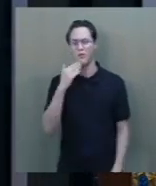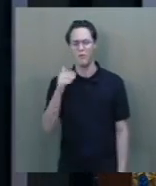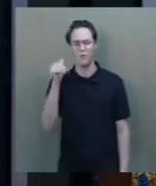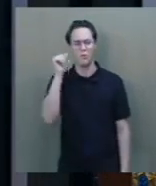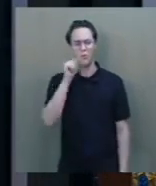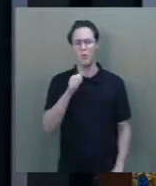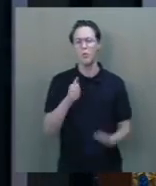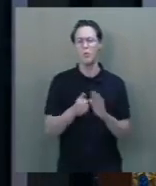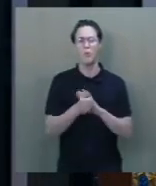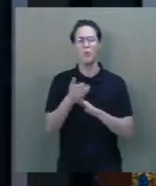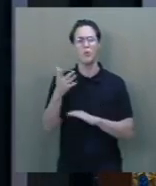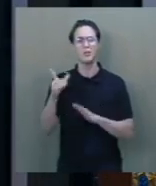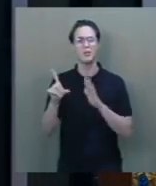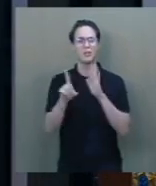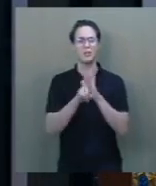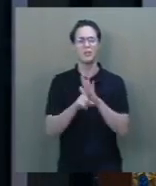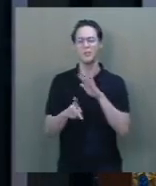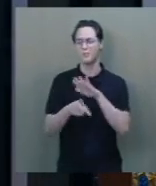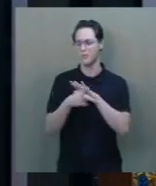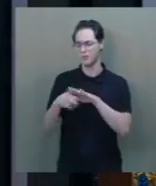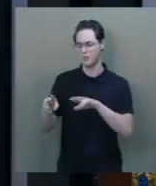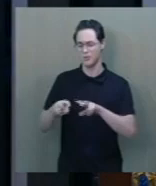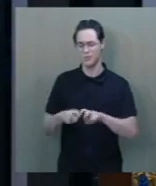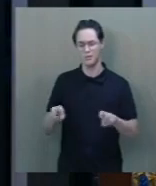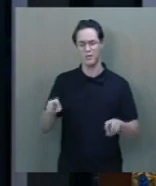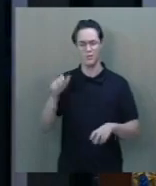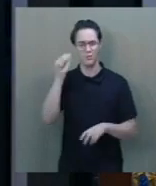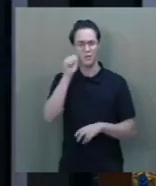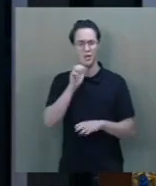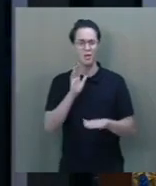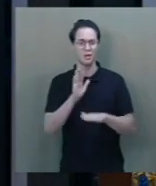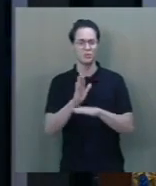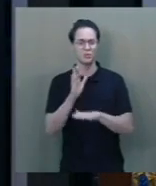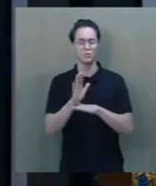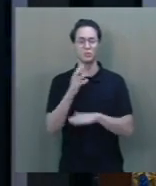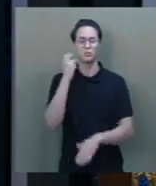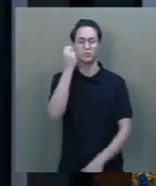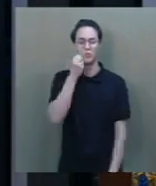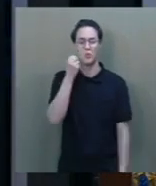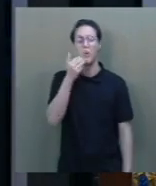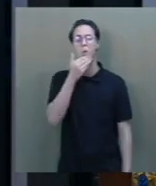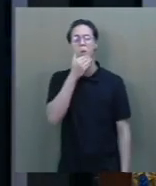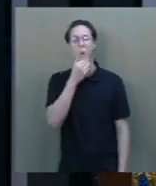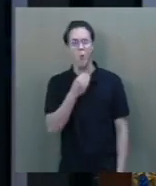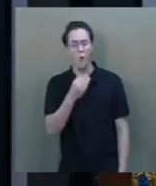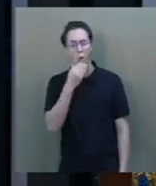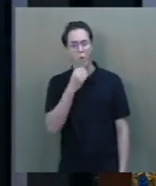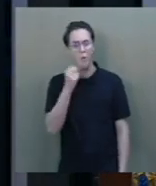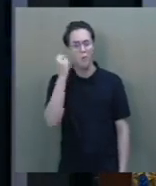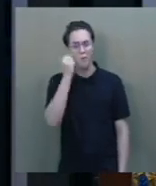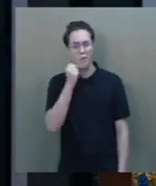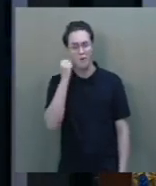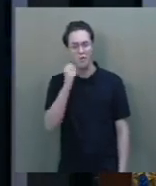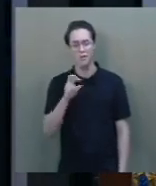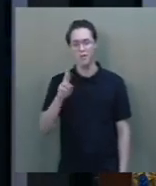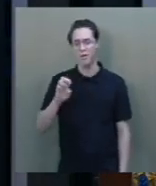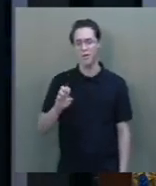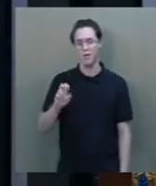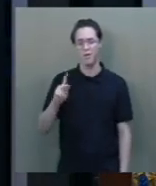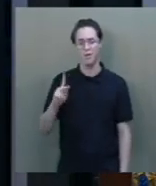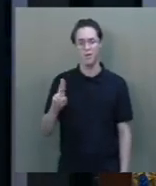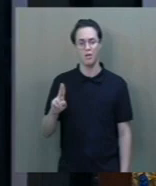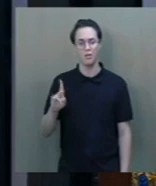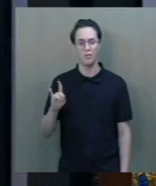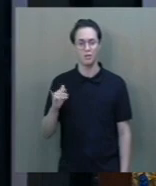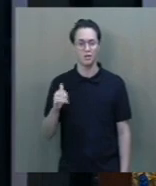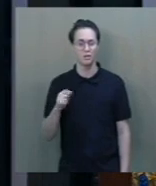quantas leis a bancada feminina, com a ajuda dos senadores, dos homens senadores da República, nós